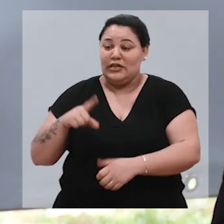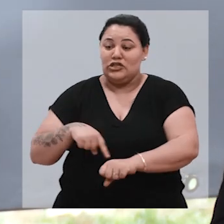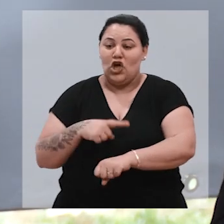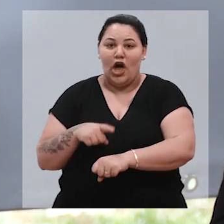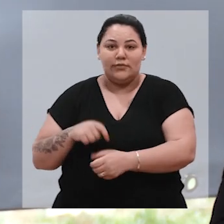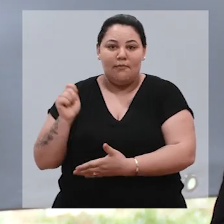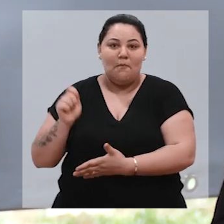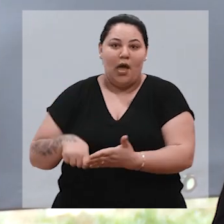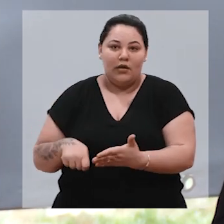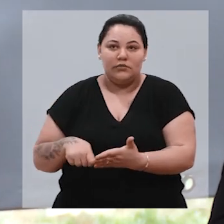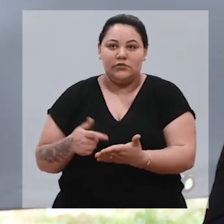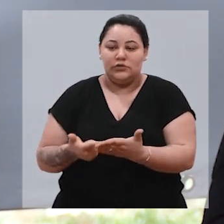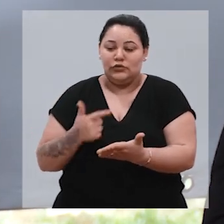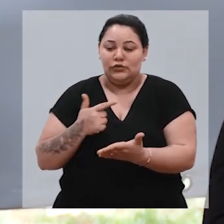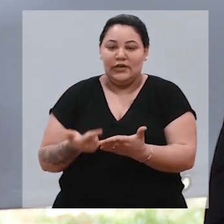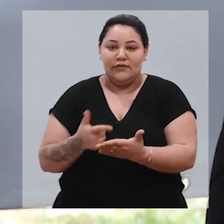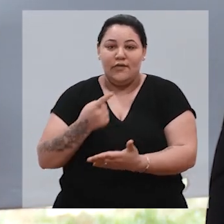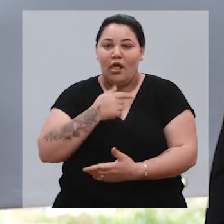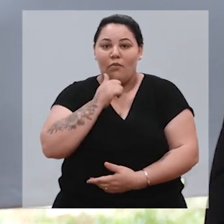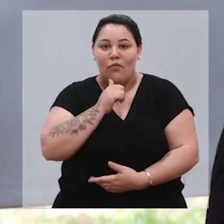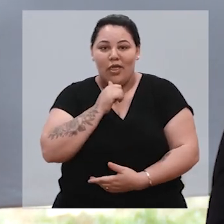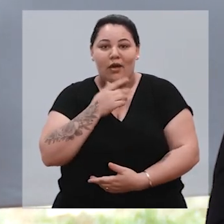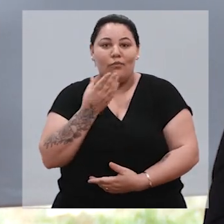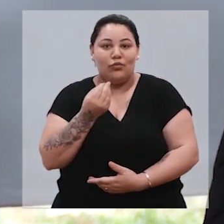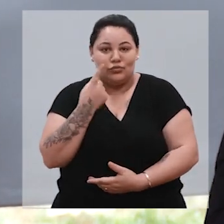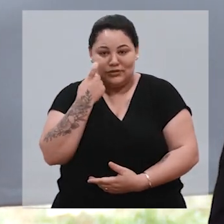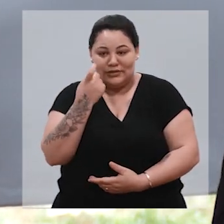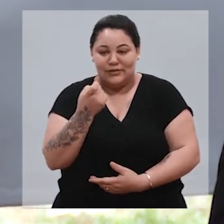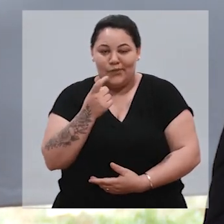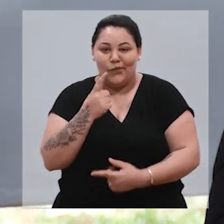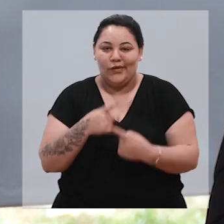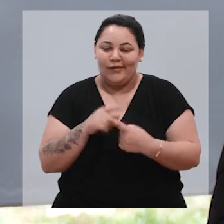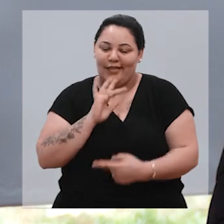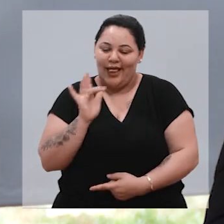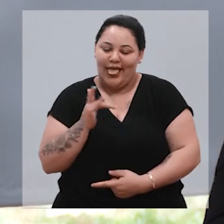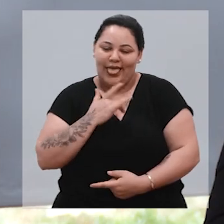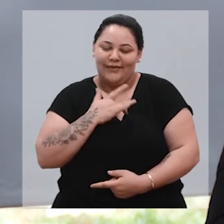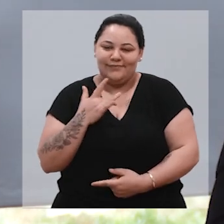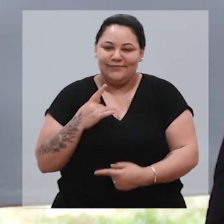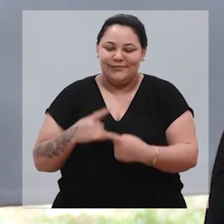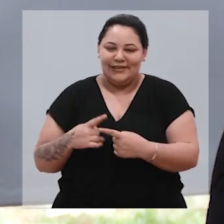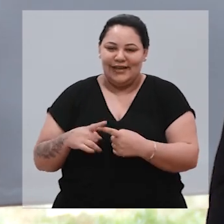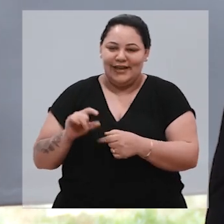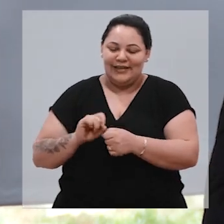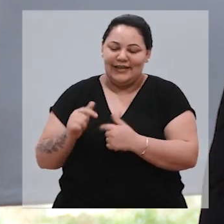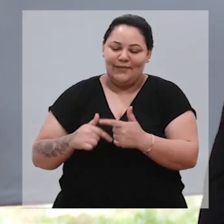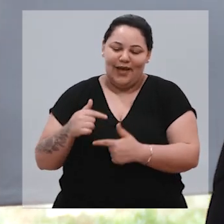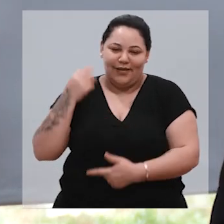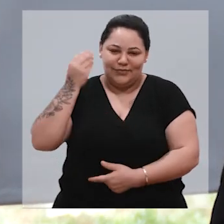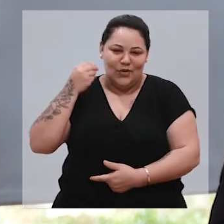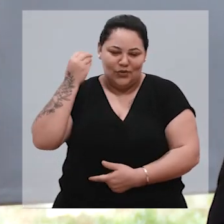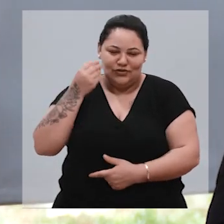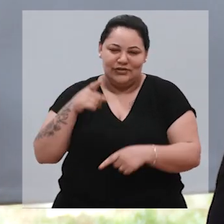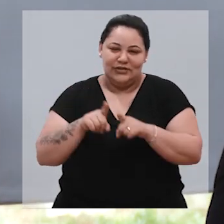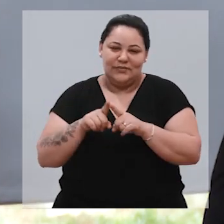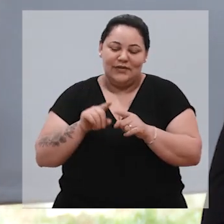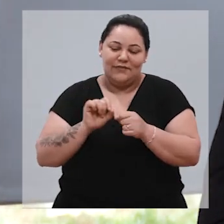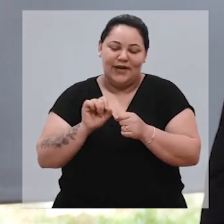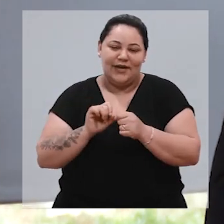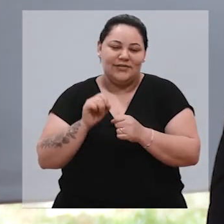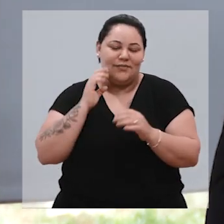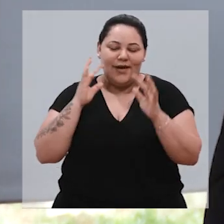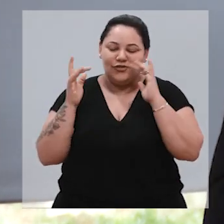de 3 horas autografando. E os livros dela são muito interessantes, assim, porque eles tocam muito o coração da gente, até porque ela é psicanalista, né? Então